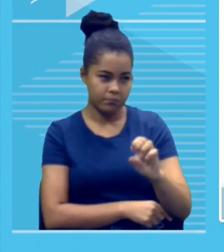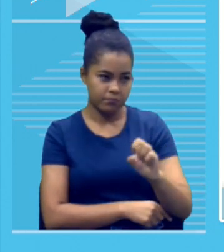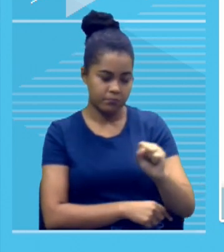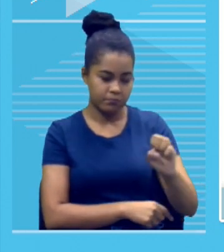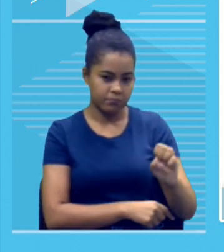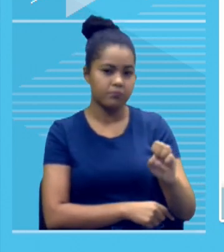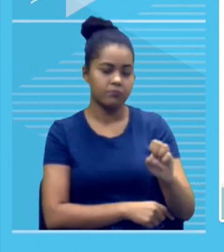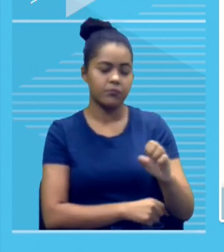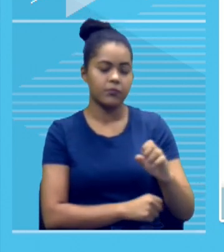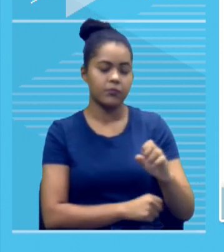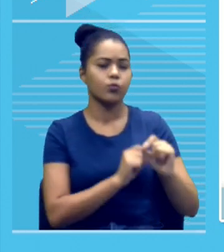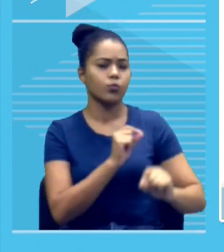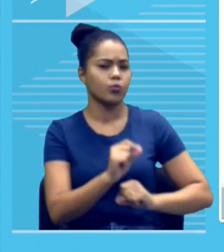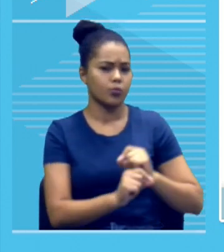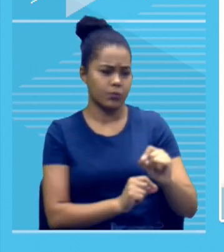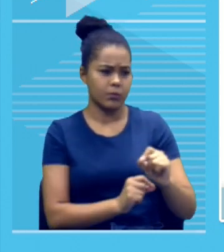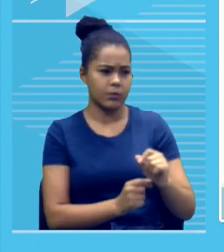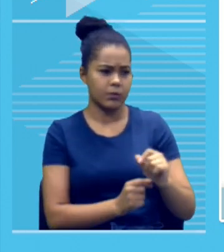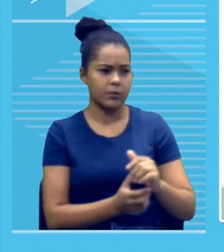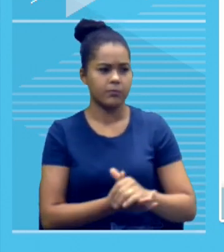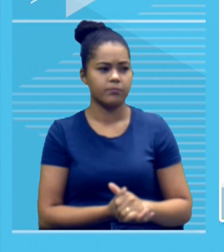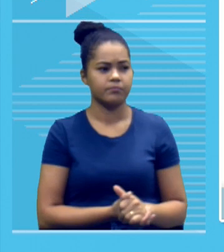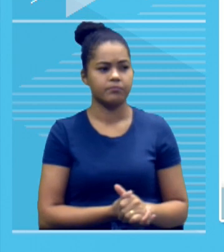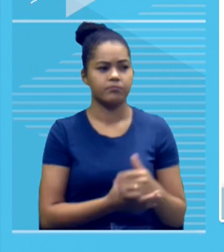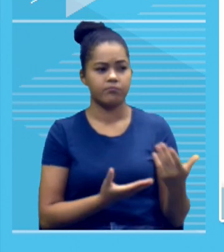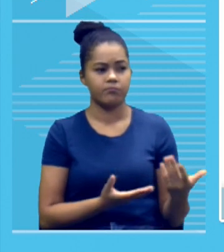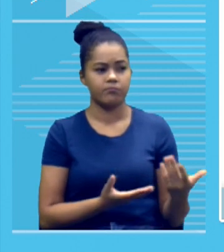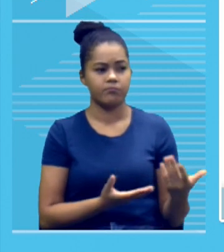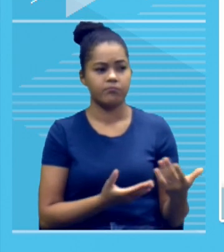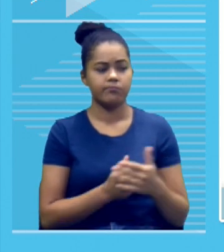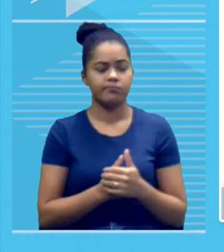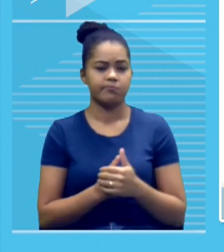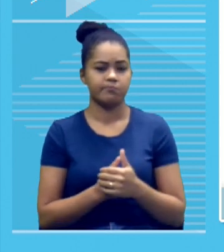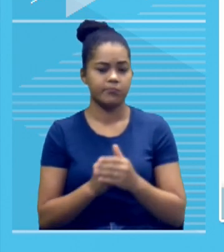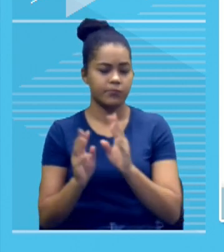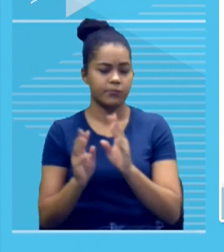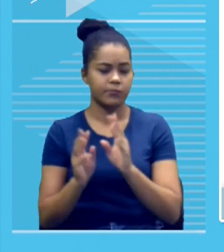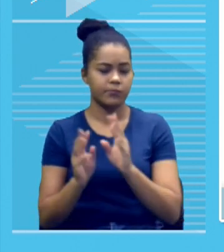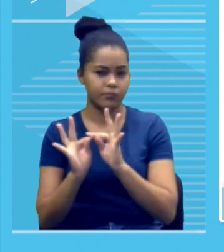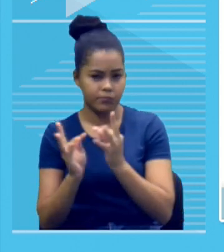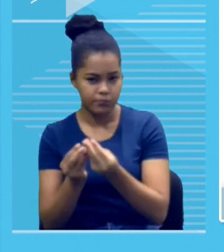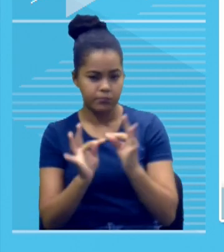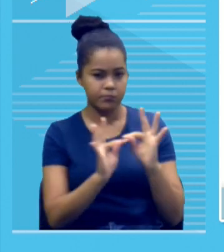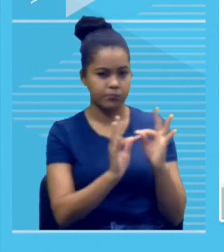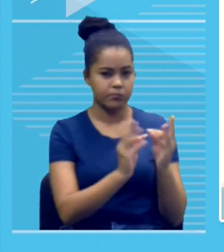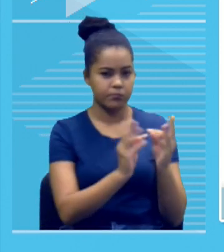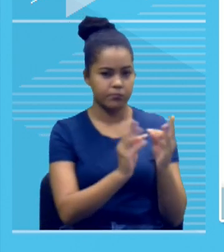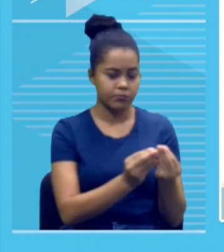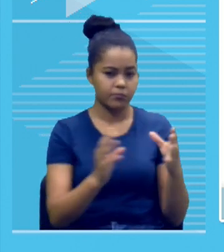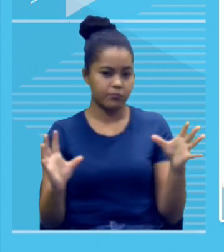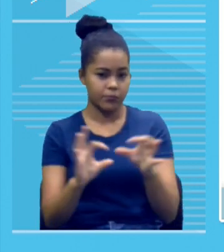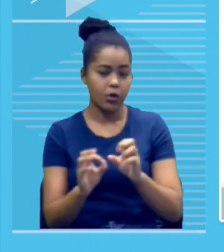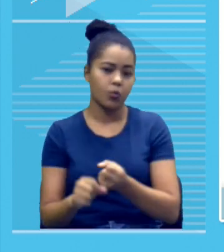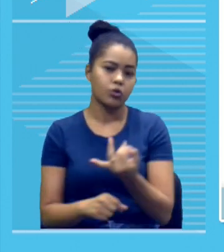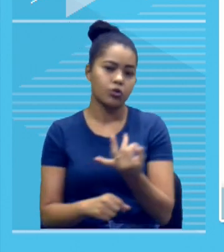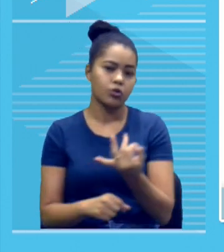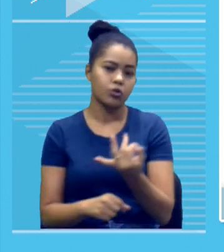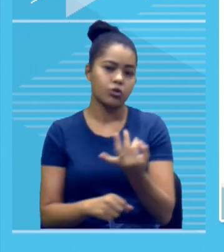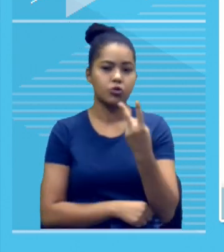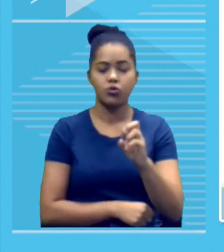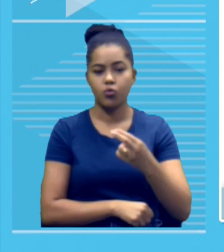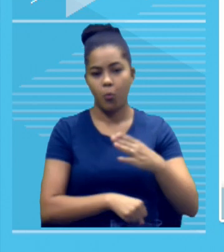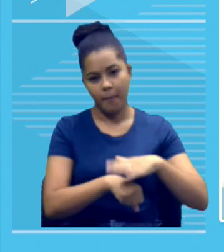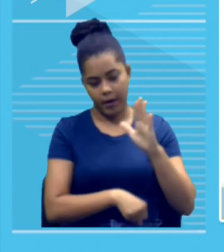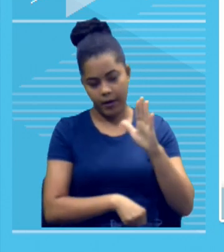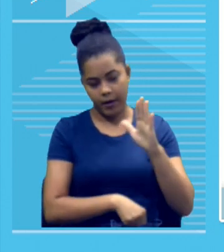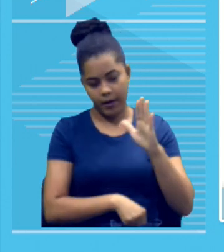nas quais um produto é formado a partir da união de dois ou mais reagentes. Nós vamos estudar não só na química orgânica,